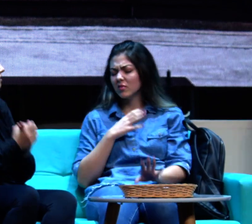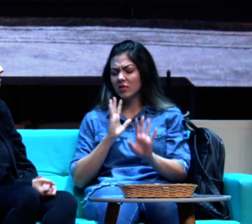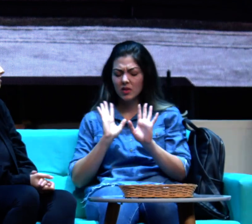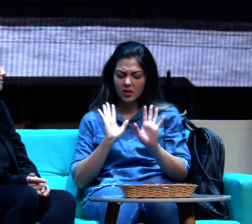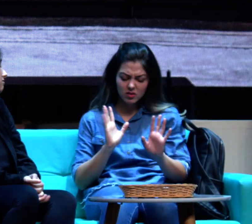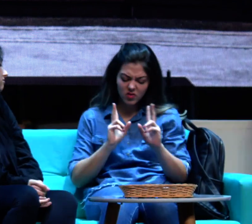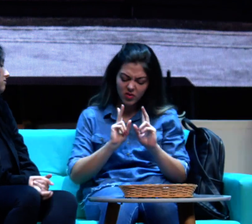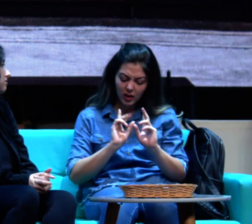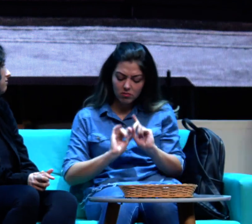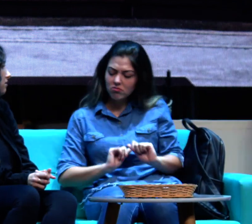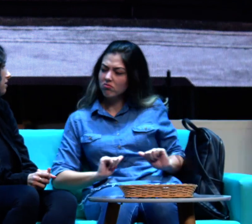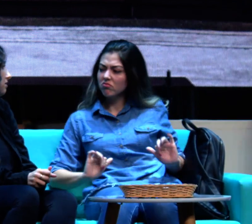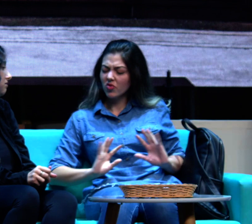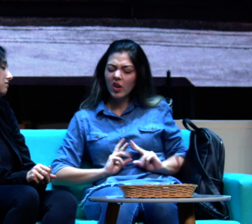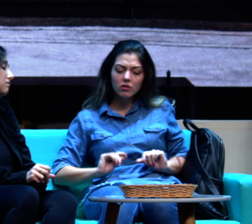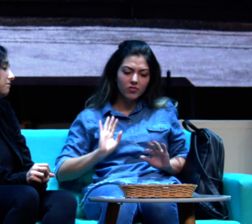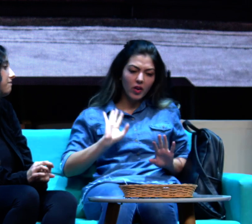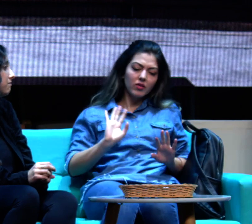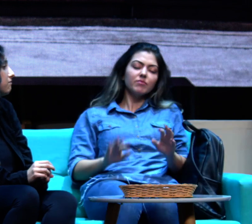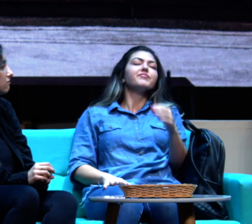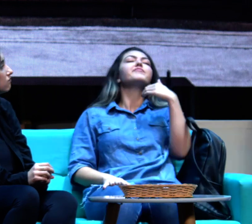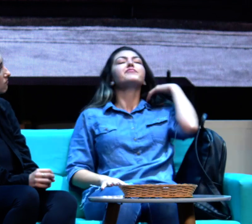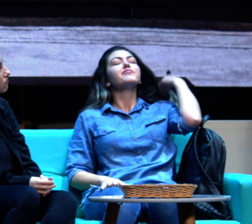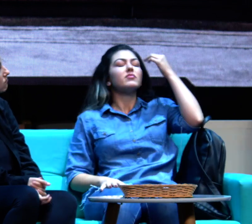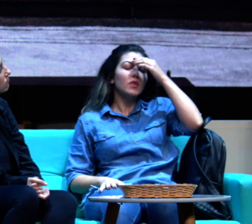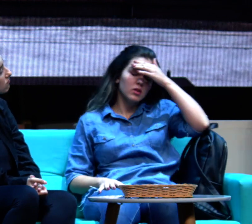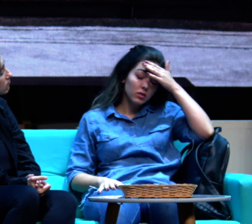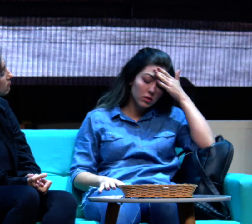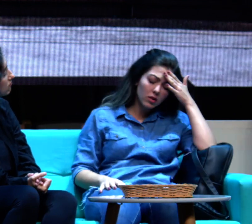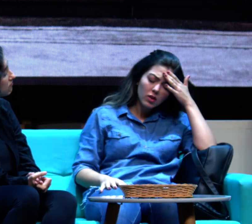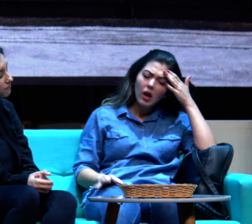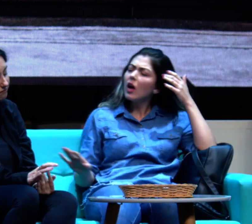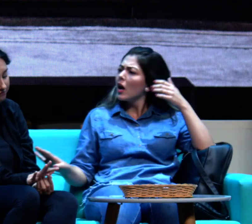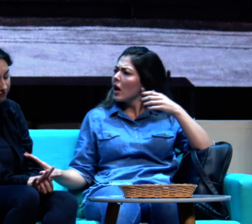Eu só quero ficar um pouquinho quieta, sabe? Já vai passar, vai passar.